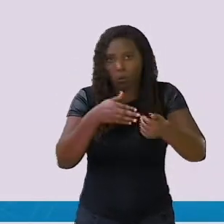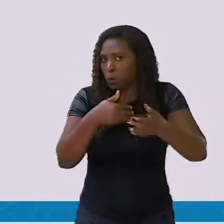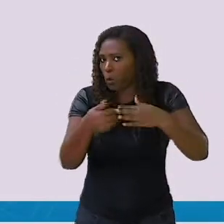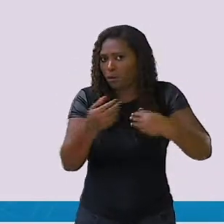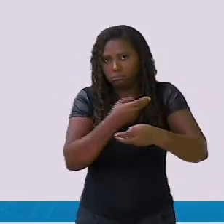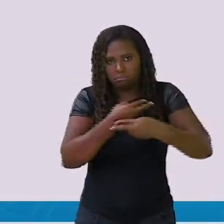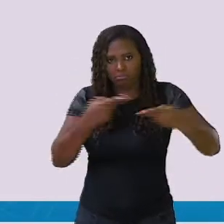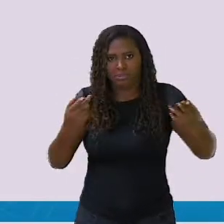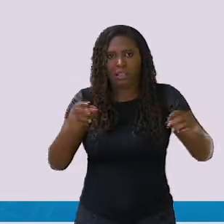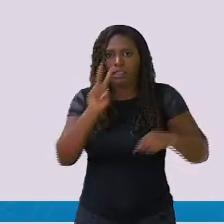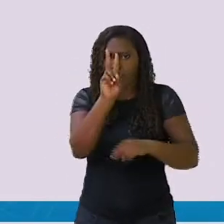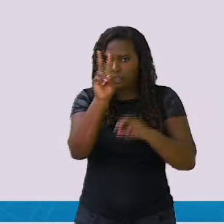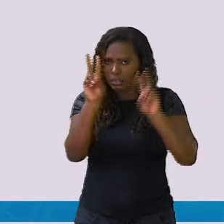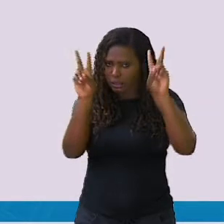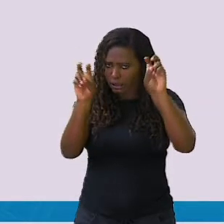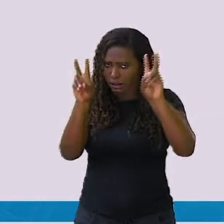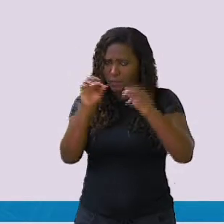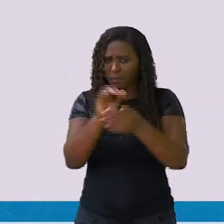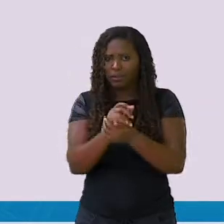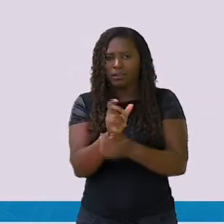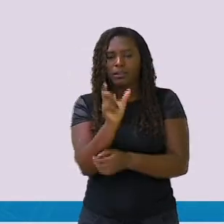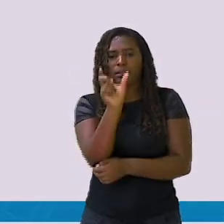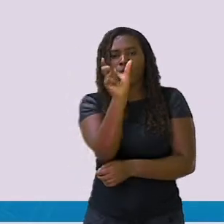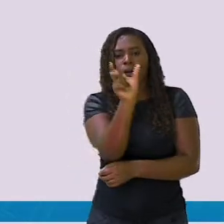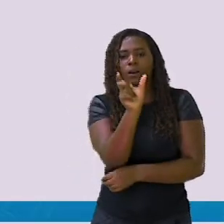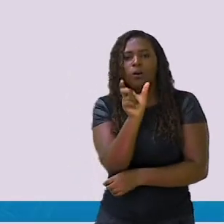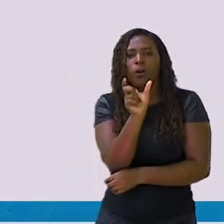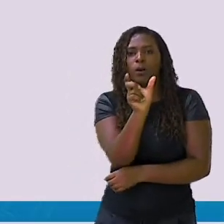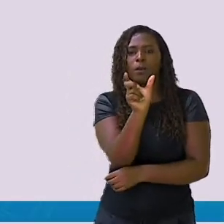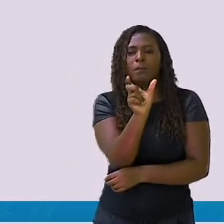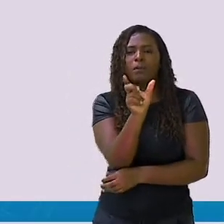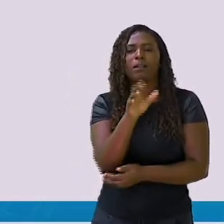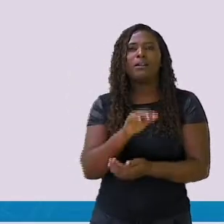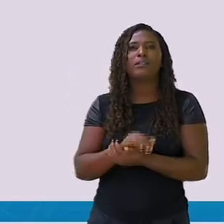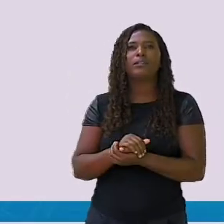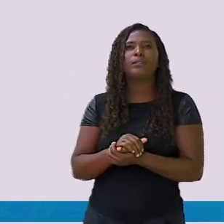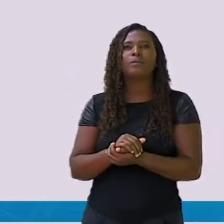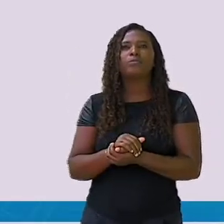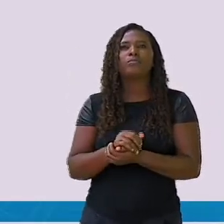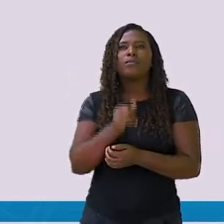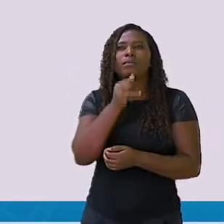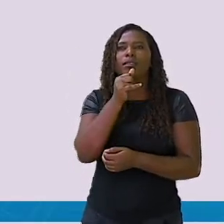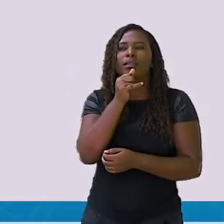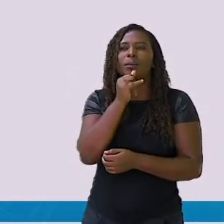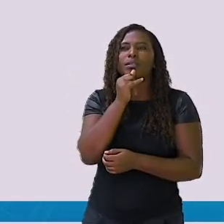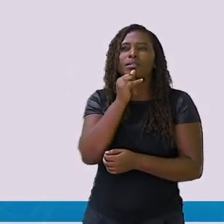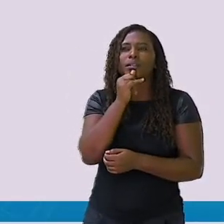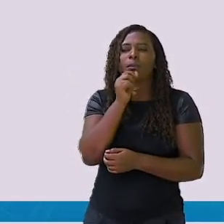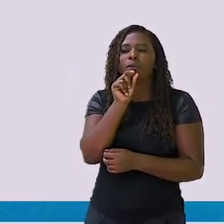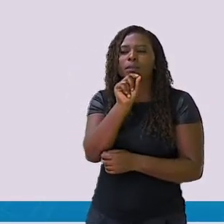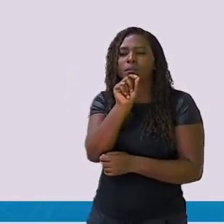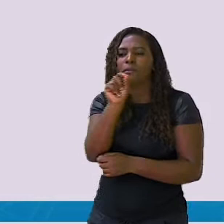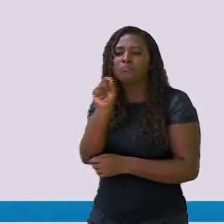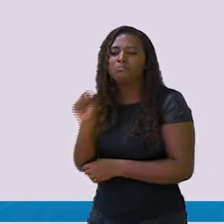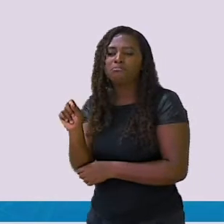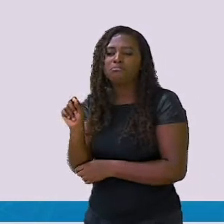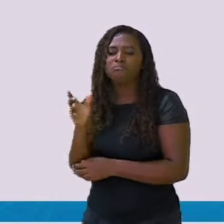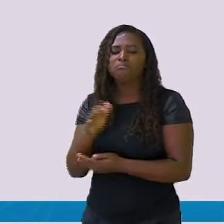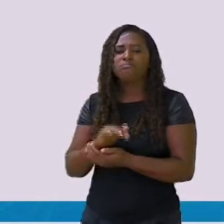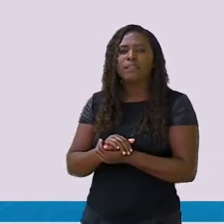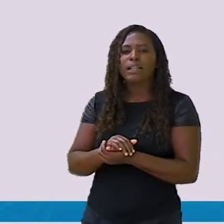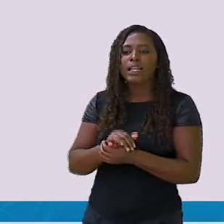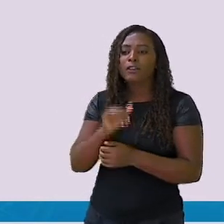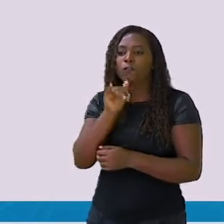ele começa, através dessa palavra, puxar alguns assuntos e informações que serão transmitidas.